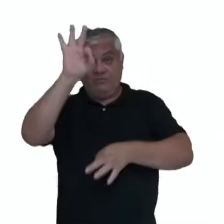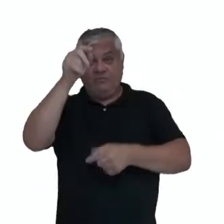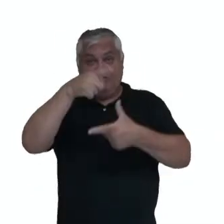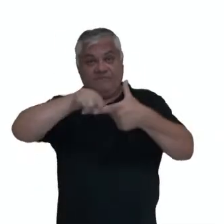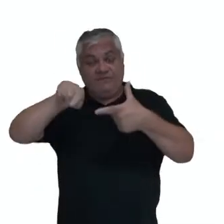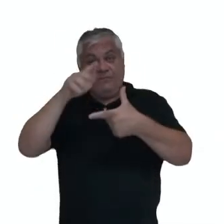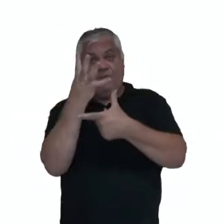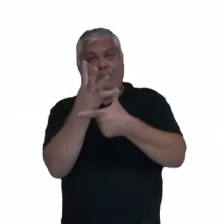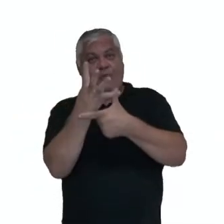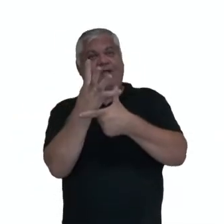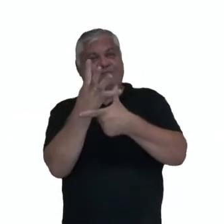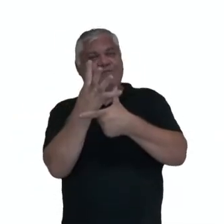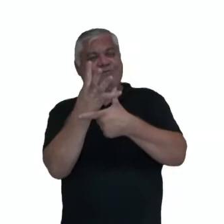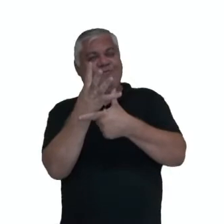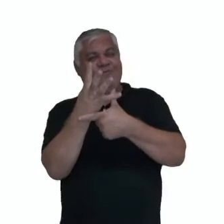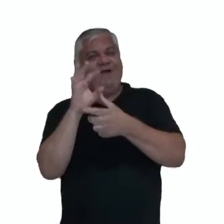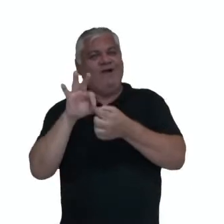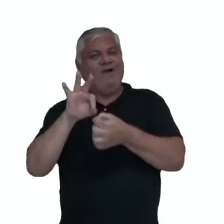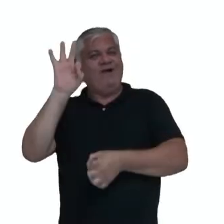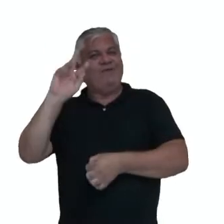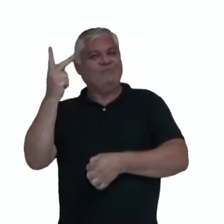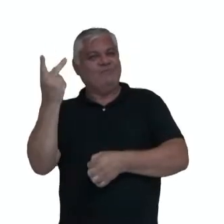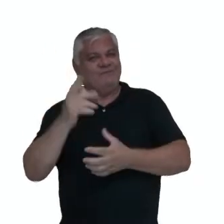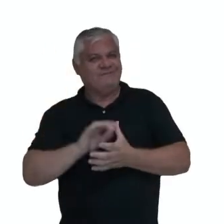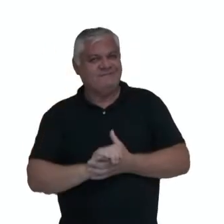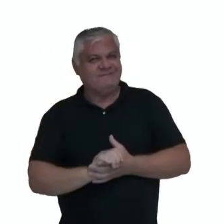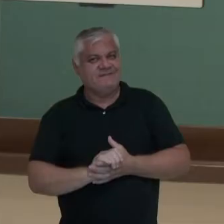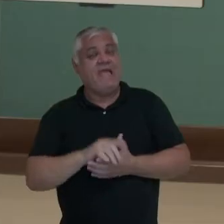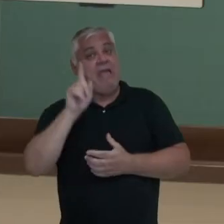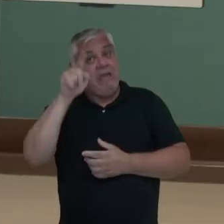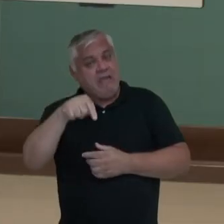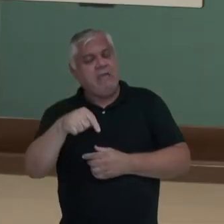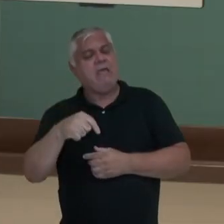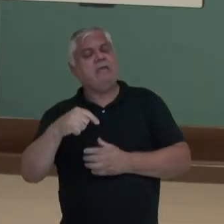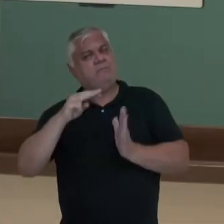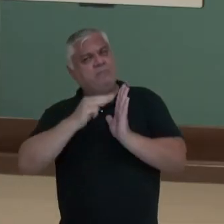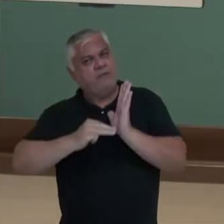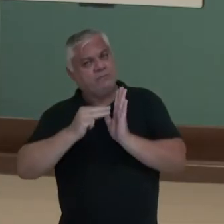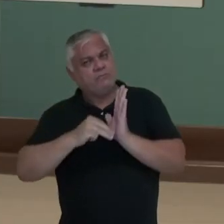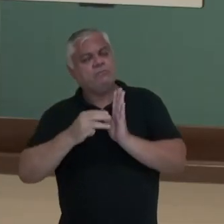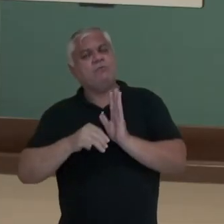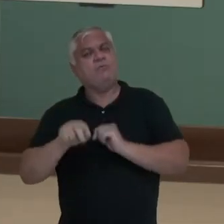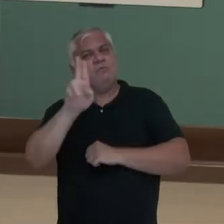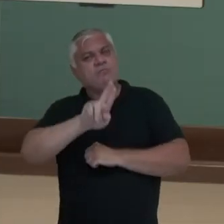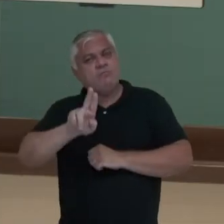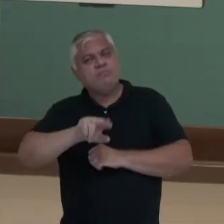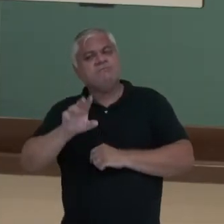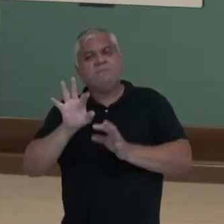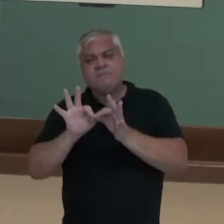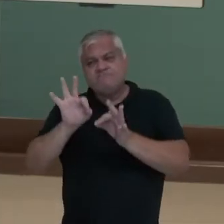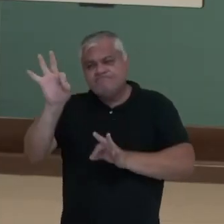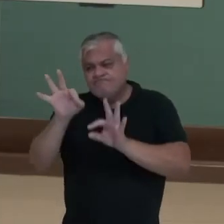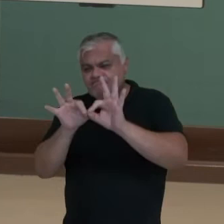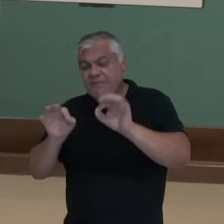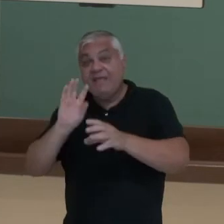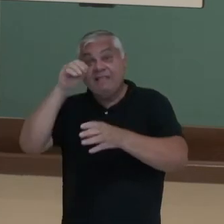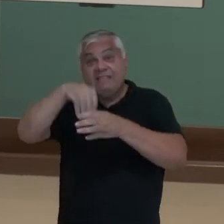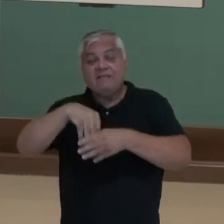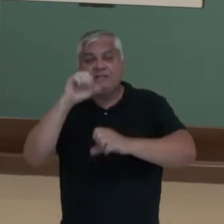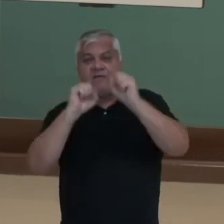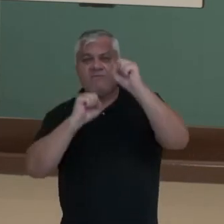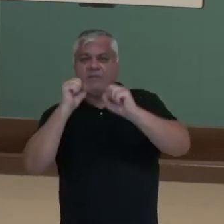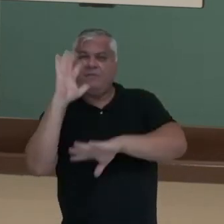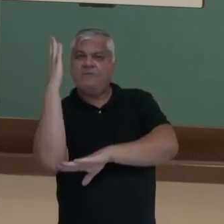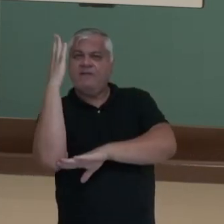4 ao quadrado vezes a altura. Este é o método que é utilizado exatamente dentro da indústria madeireira